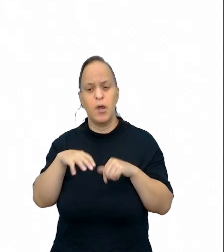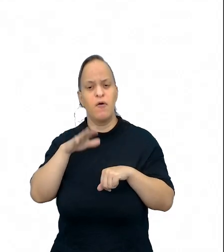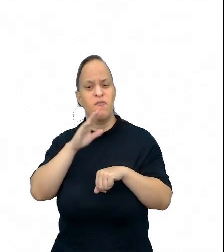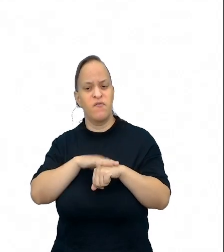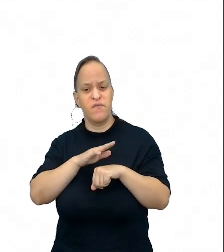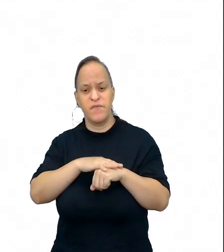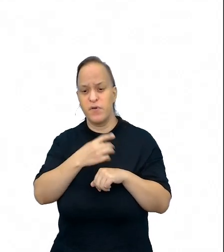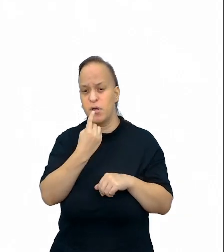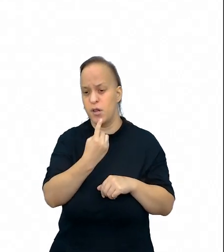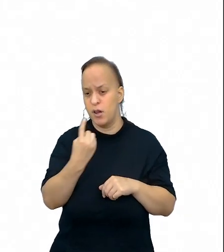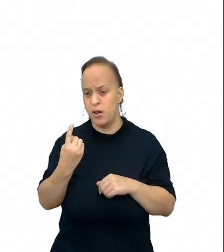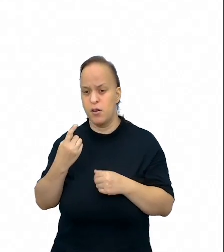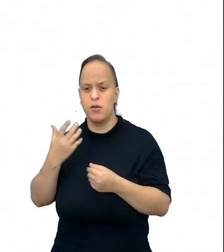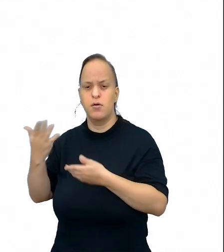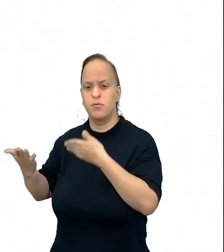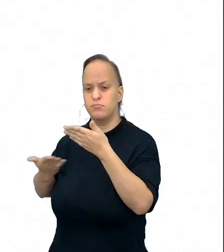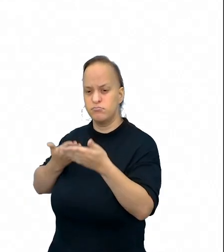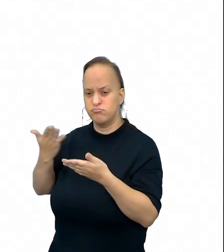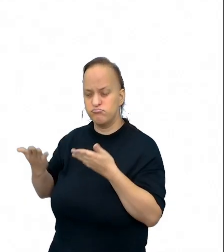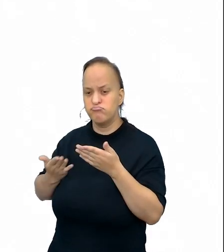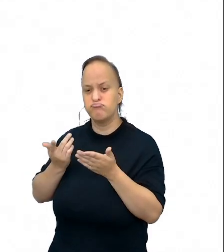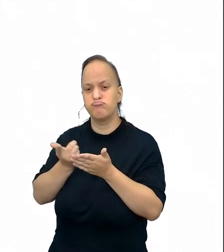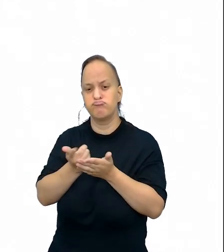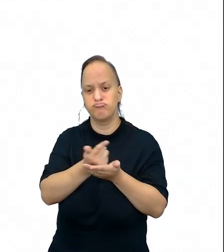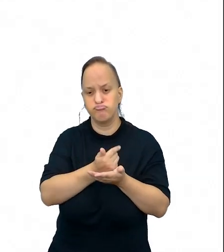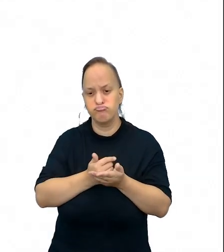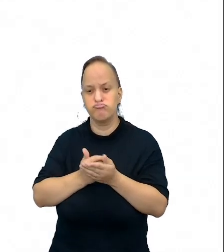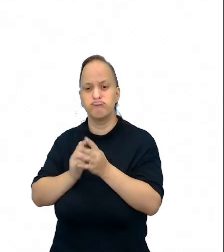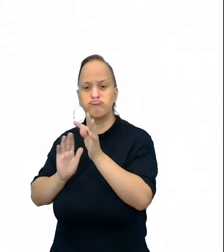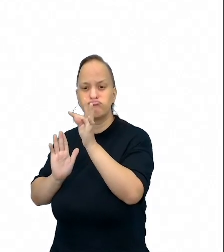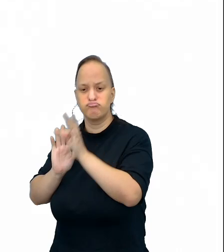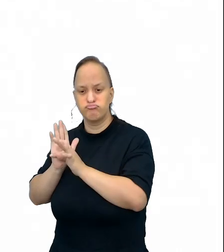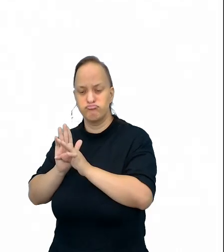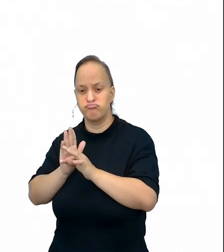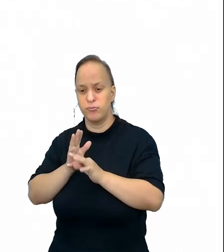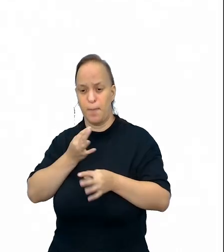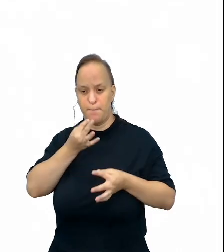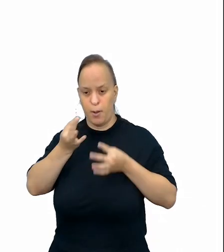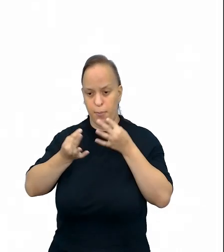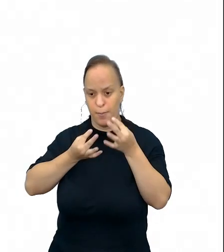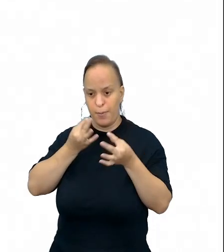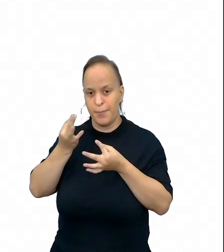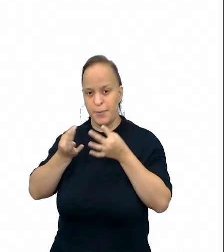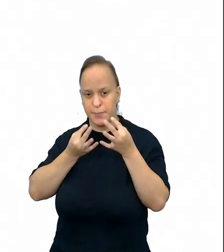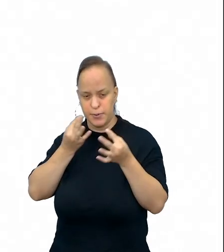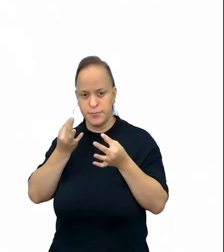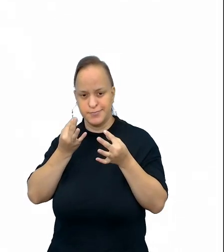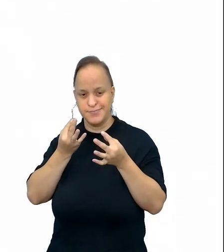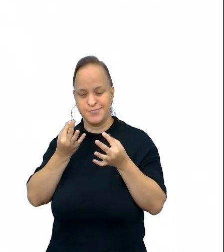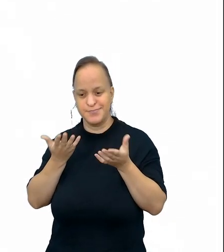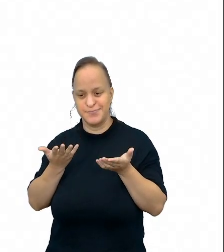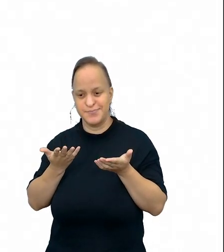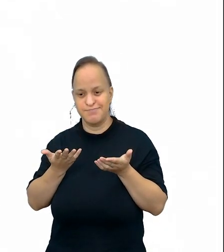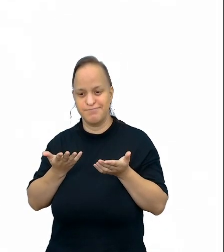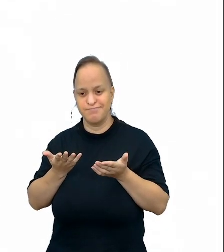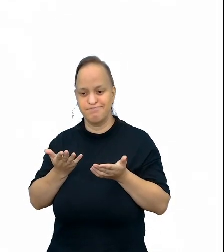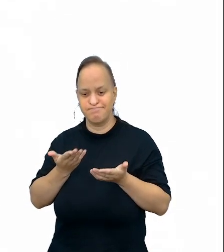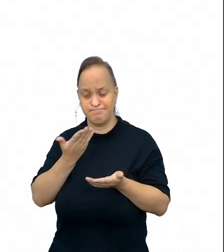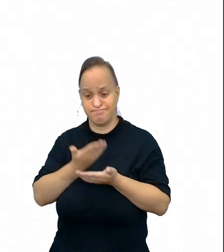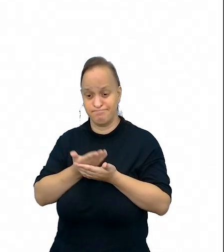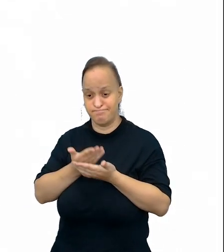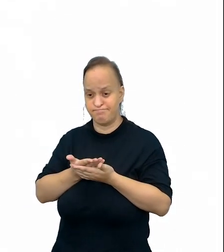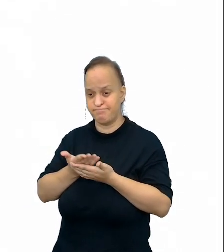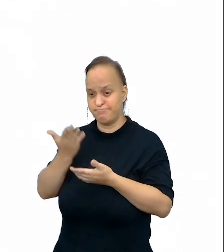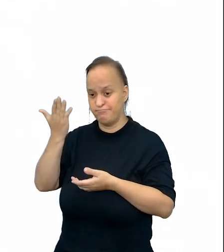midiático para informar ou influenciar a formação de opinião. Então, veja, está aqui tratando, né? Então, essa aula, ela